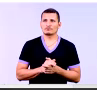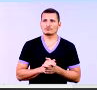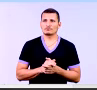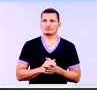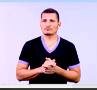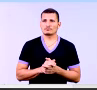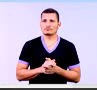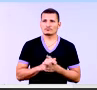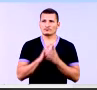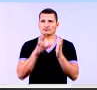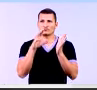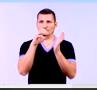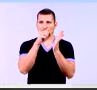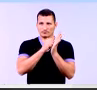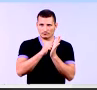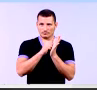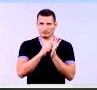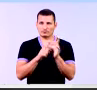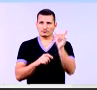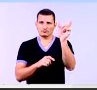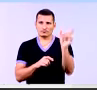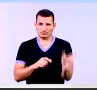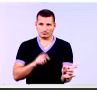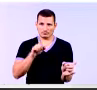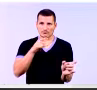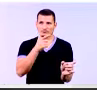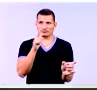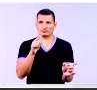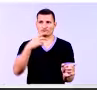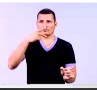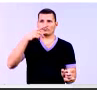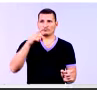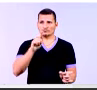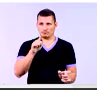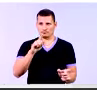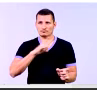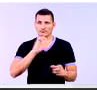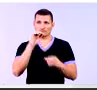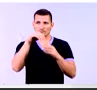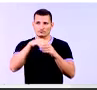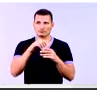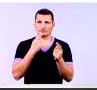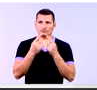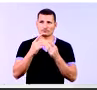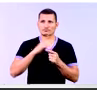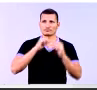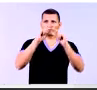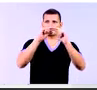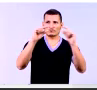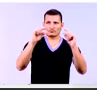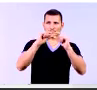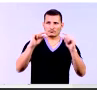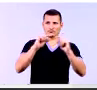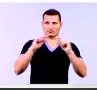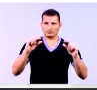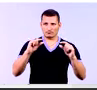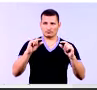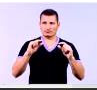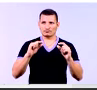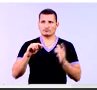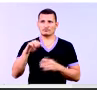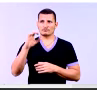No cadastro do cliente, que é uma outra página que eu incluo dentro do diálogo, eu tenho um formulário para quando eu estou